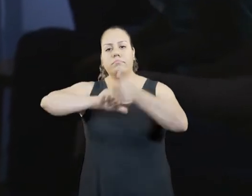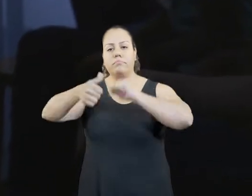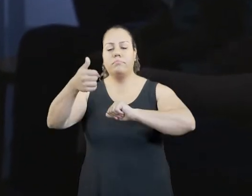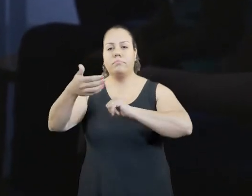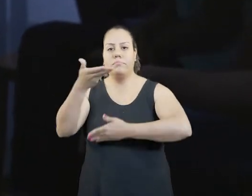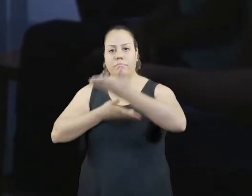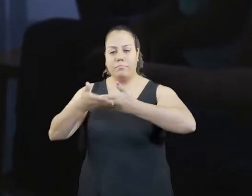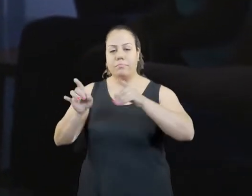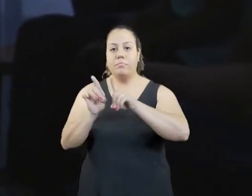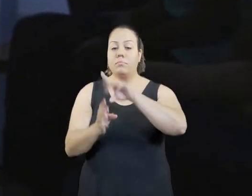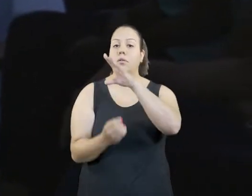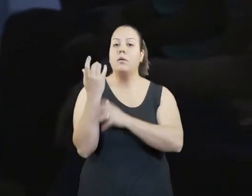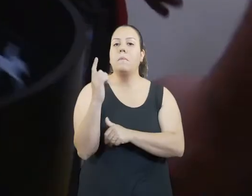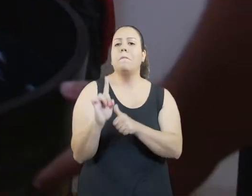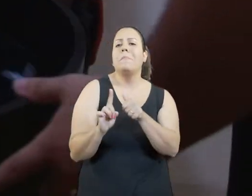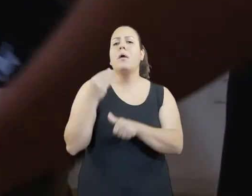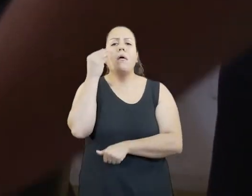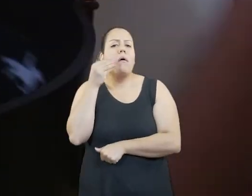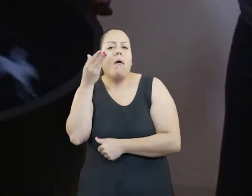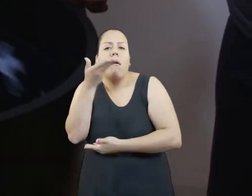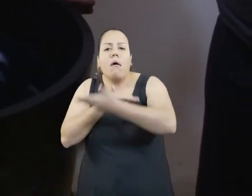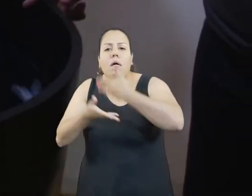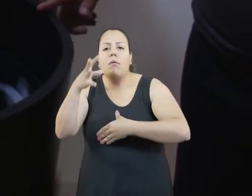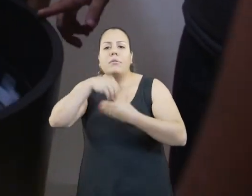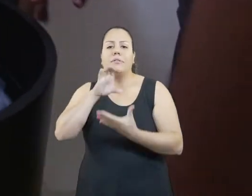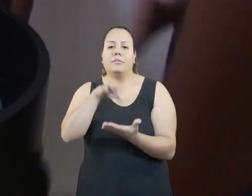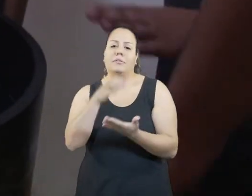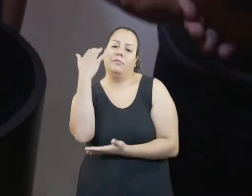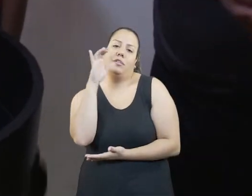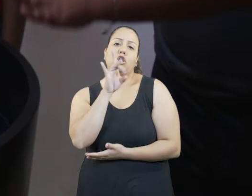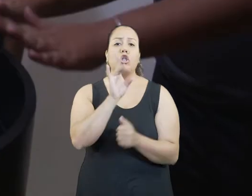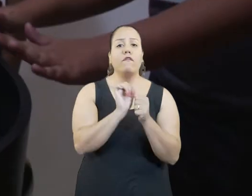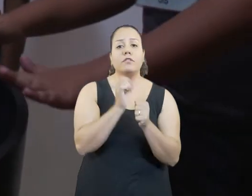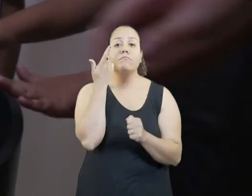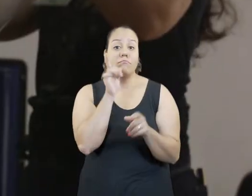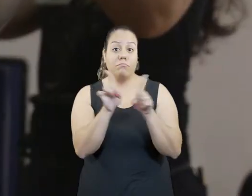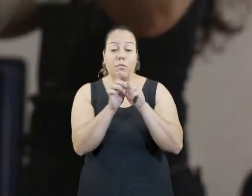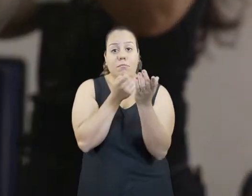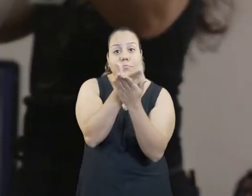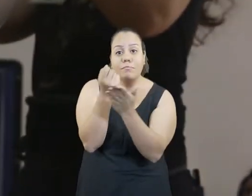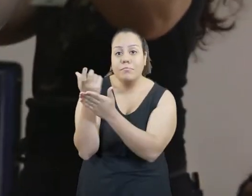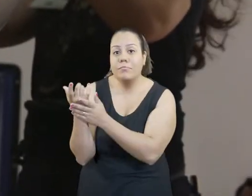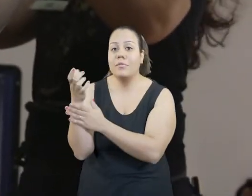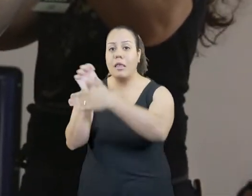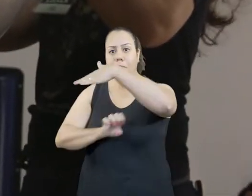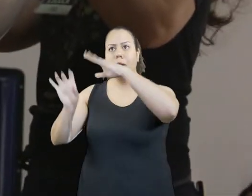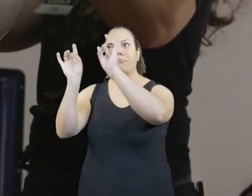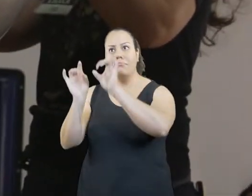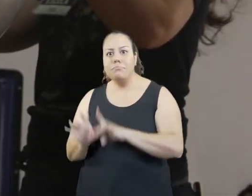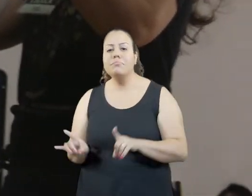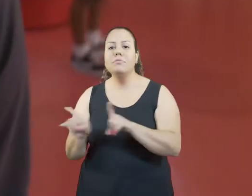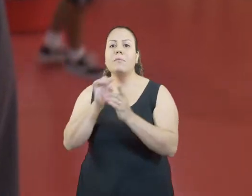a gente construiu os primeiros experimentos interativos do Centro de Ciências. Ao invés de só fazer, começamos a comprar equipamentos de firmas especializadas, começamos